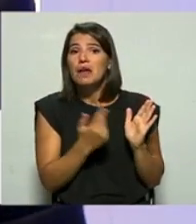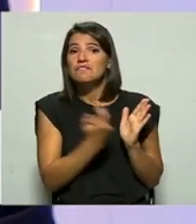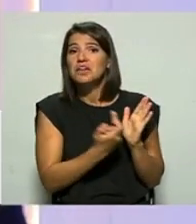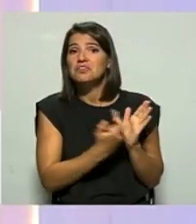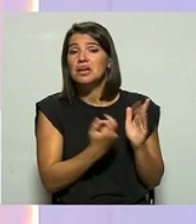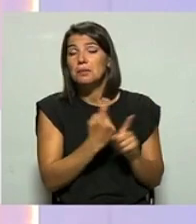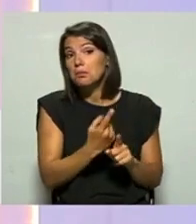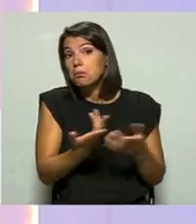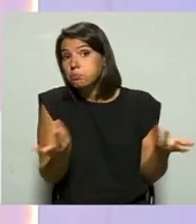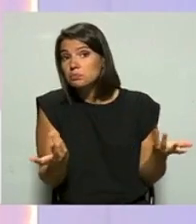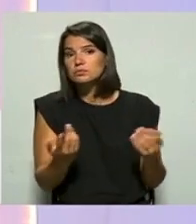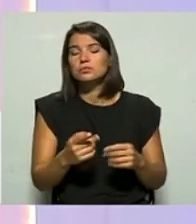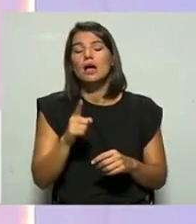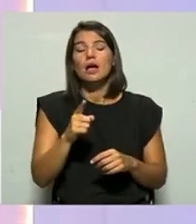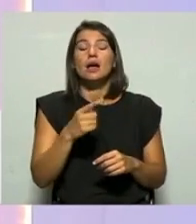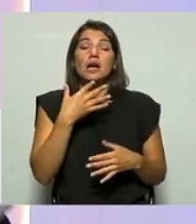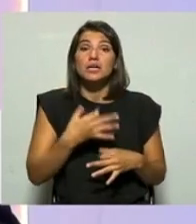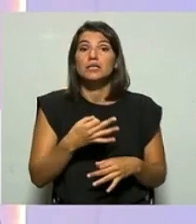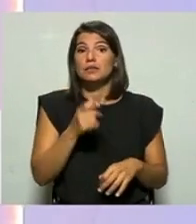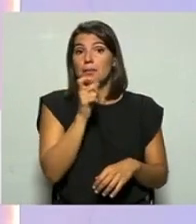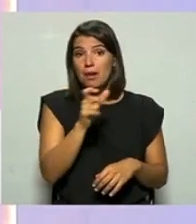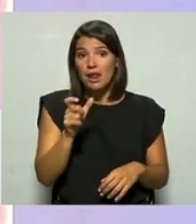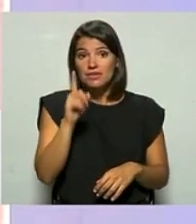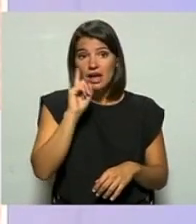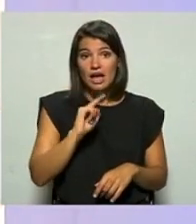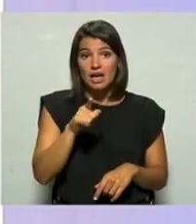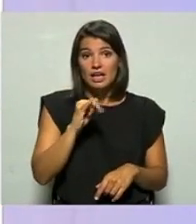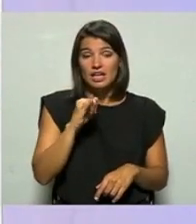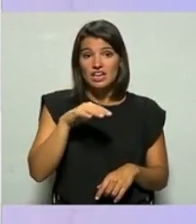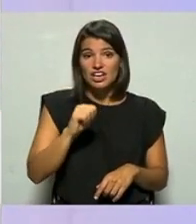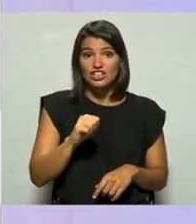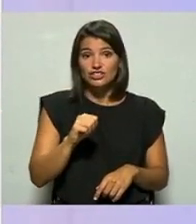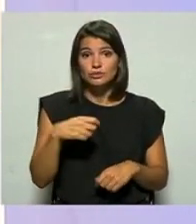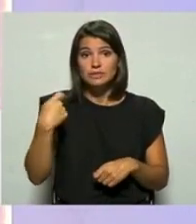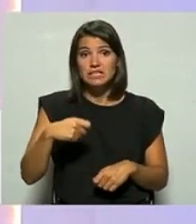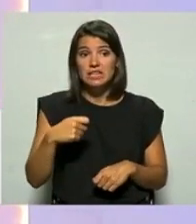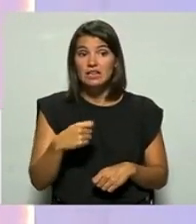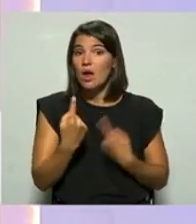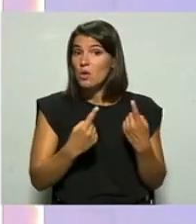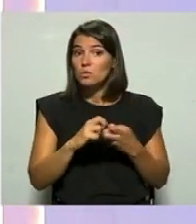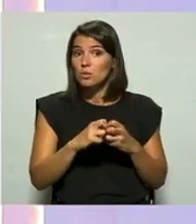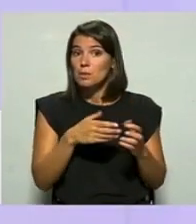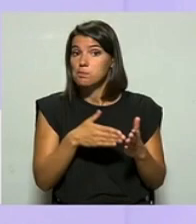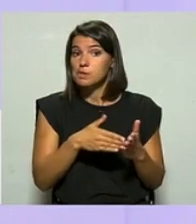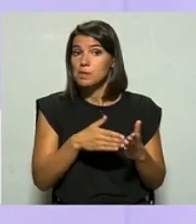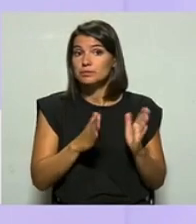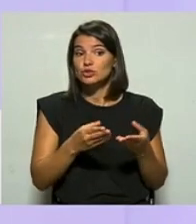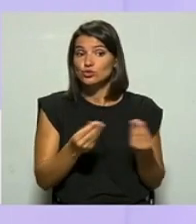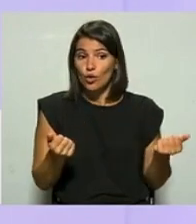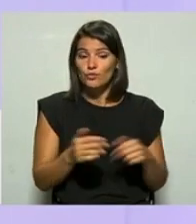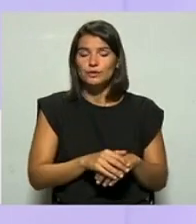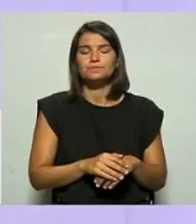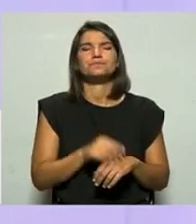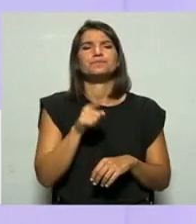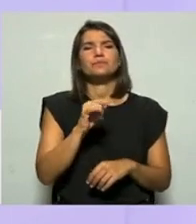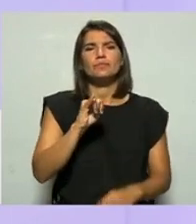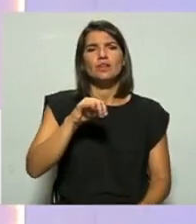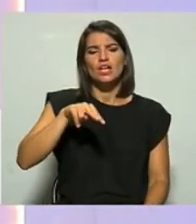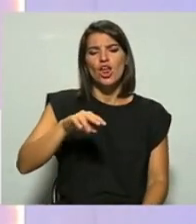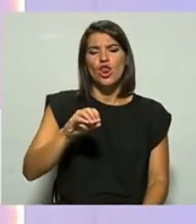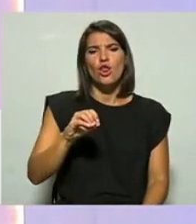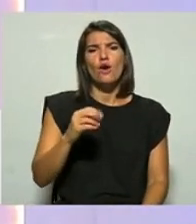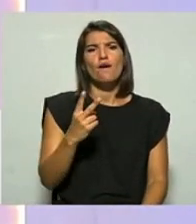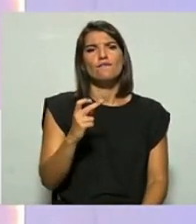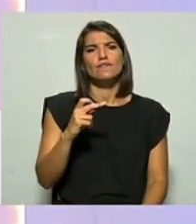das palavras a seguir a senhora Presidente mesmo Há ali um plano qualquer que tem que ser resolvido eu no este sentimento não vai sentir Isto é um